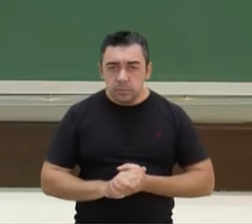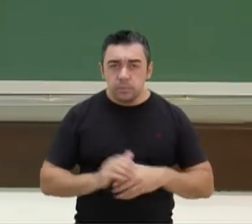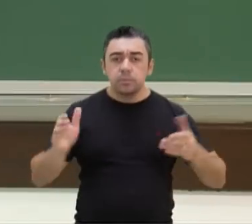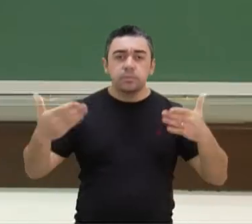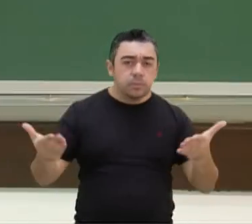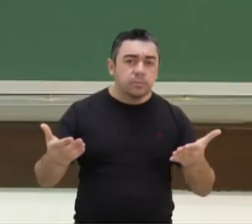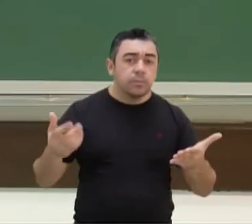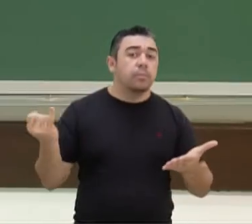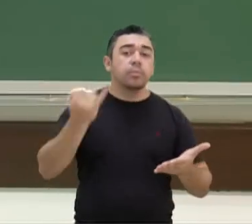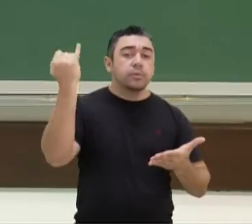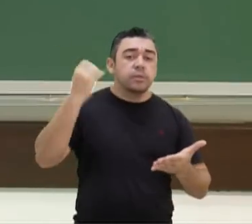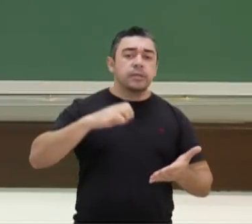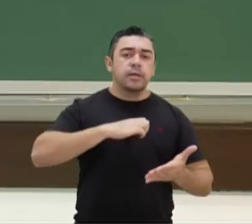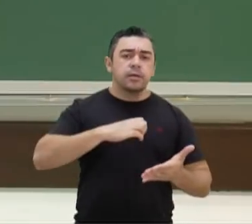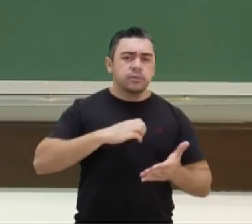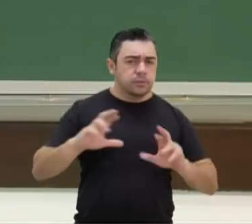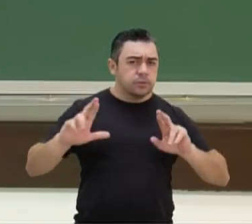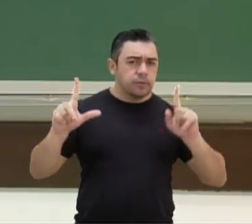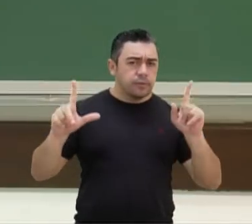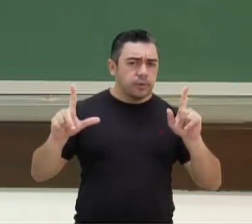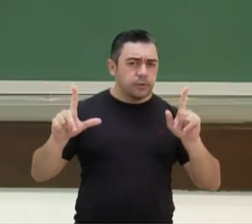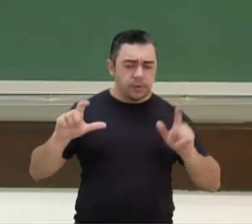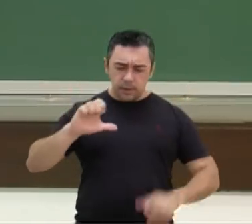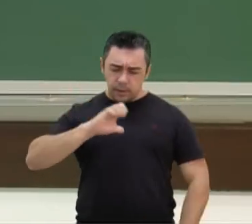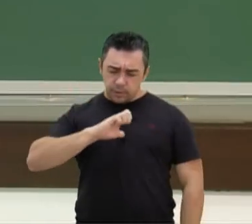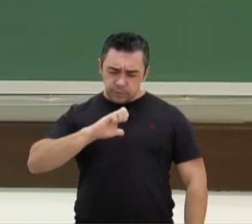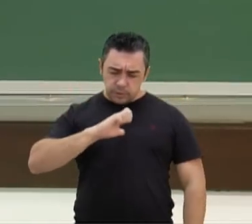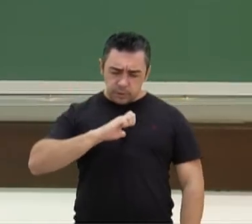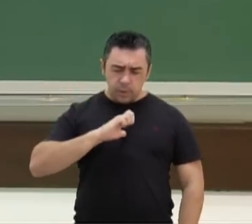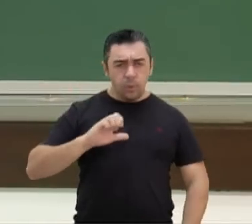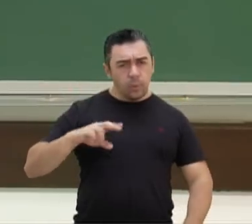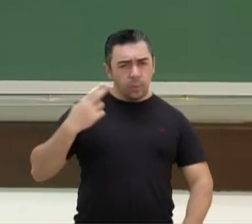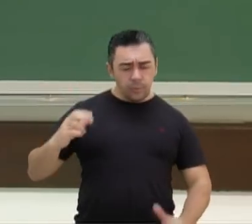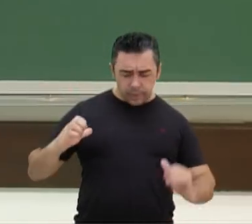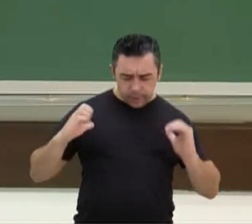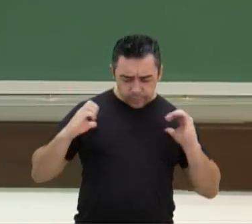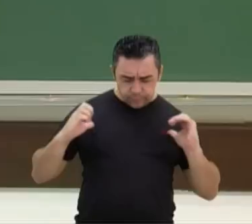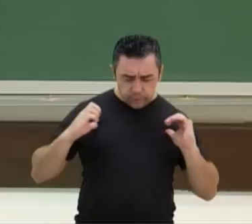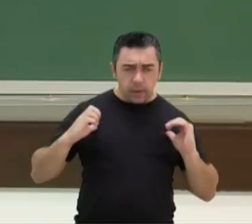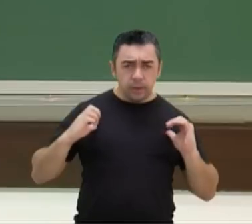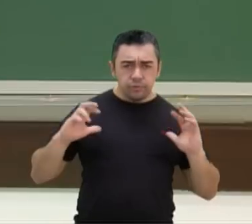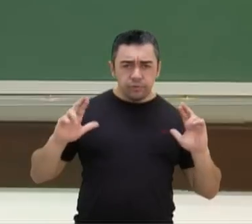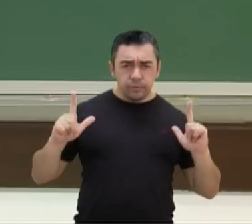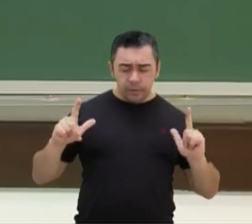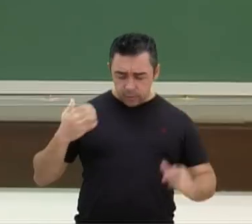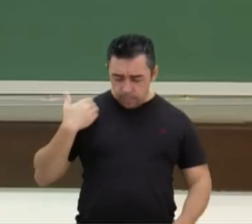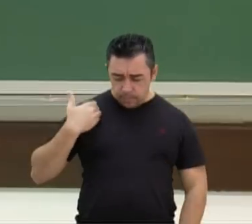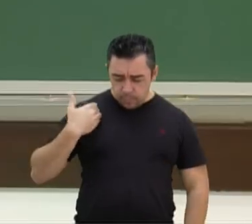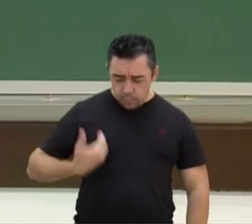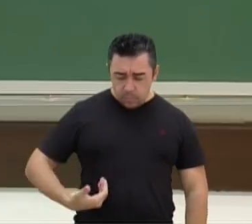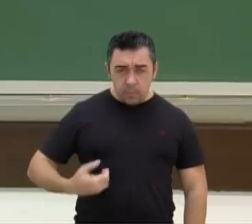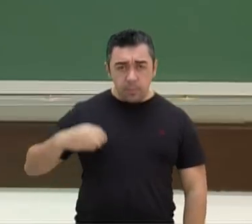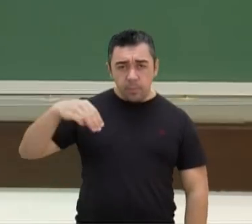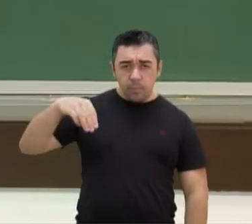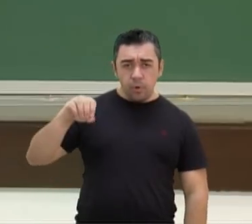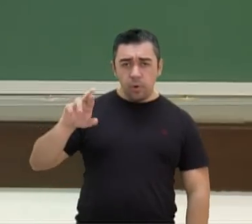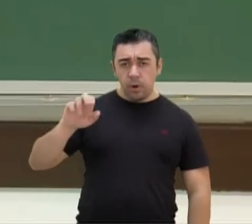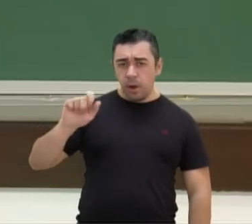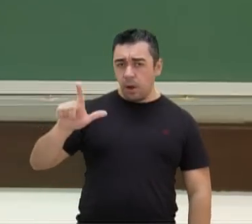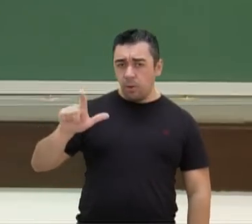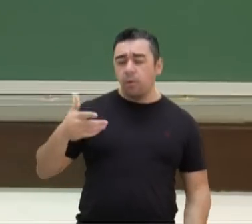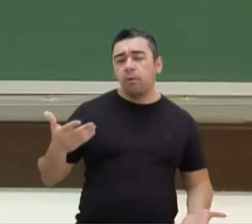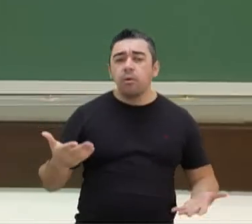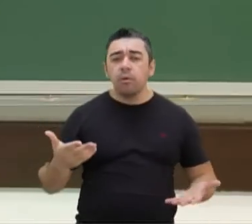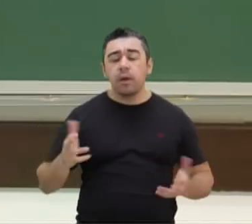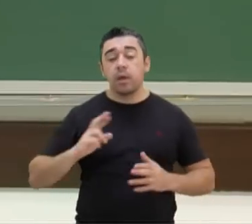ética? Existe diferença entre ética e moral? E para as religiões, como que funciona